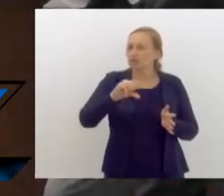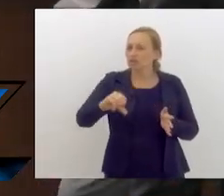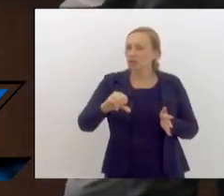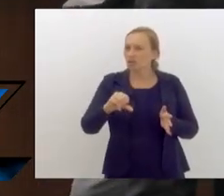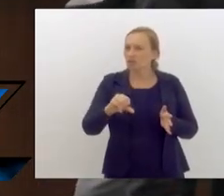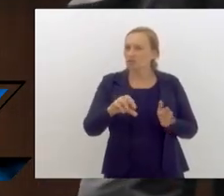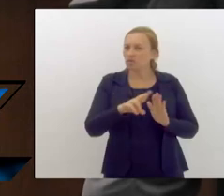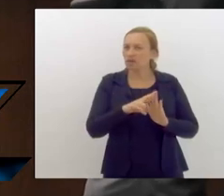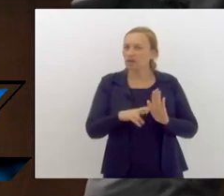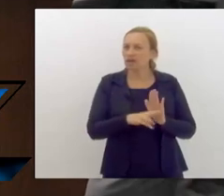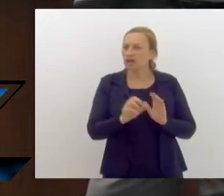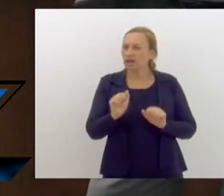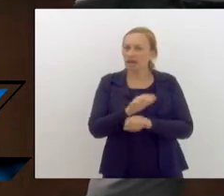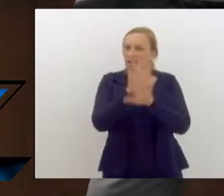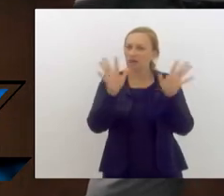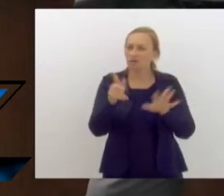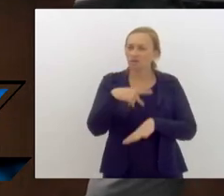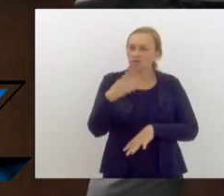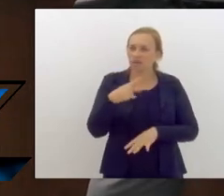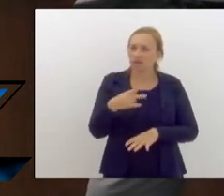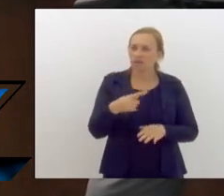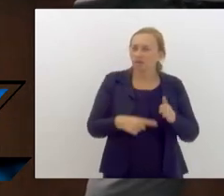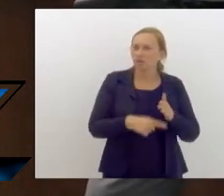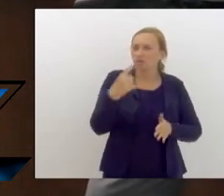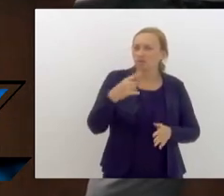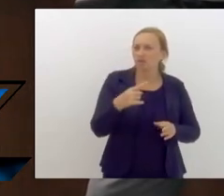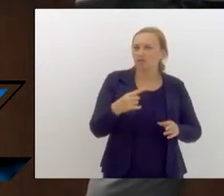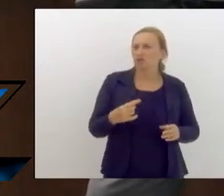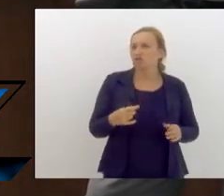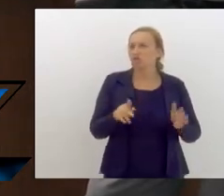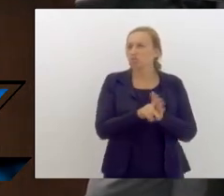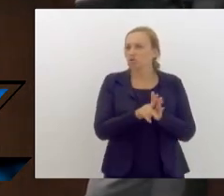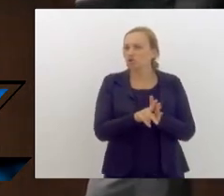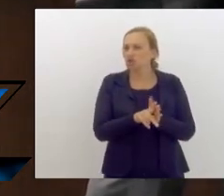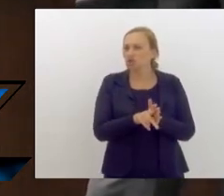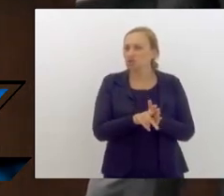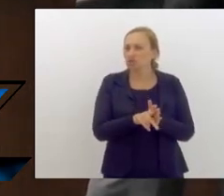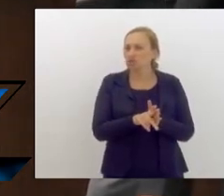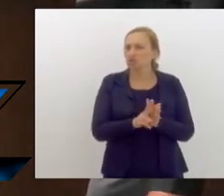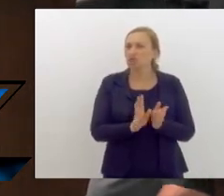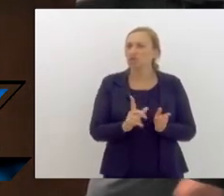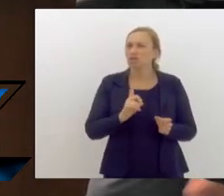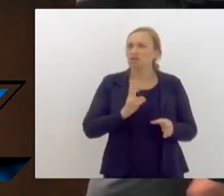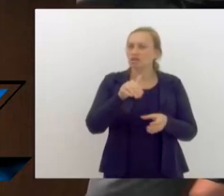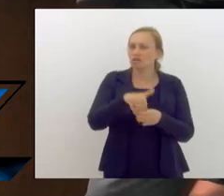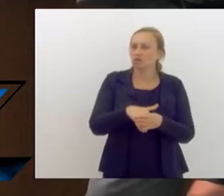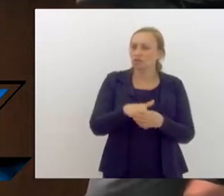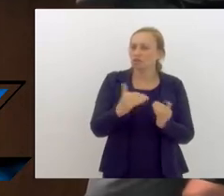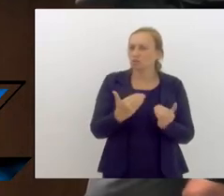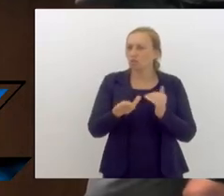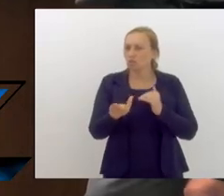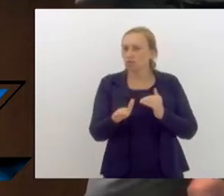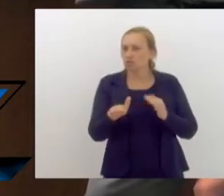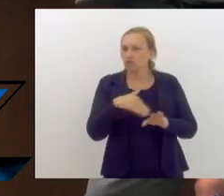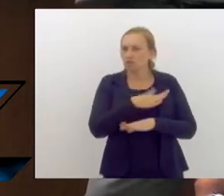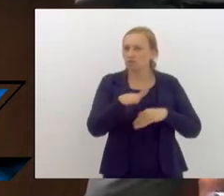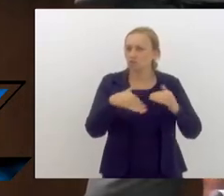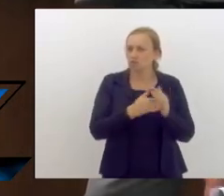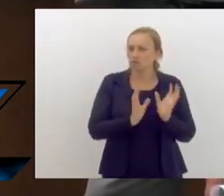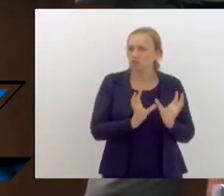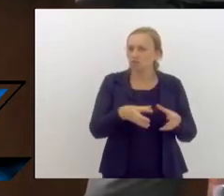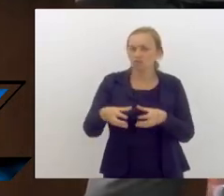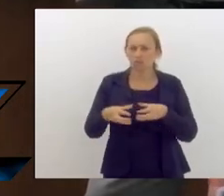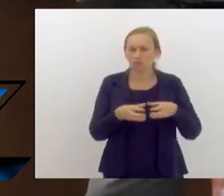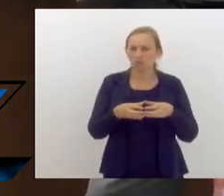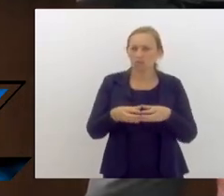Regimento é muito claro quando diz que uma vez que o projeto tenha levado votos desfavoráveis em todas as comissões